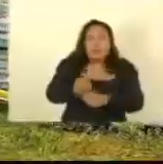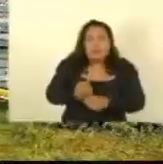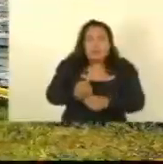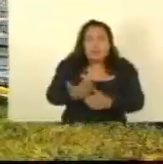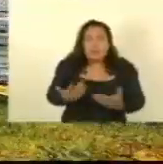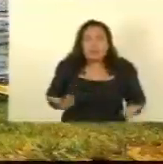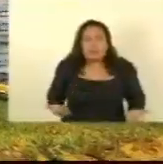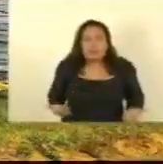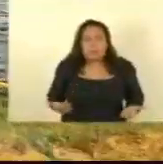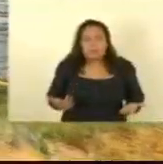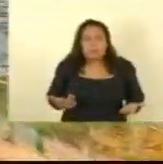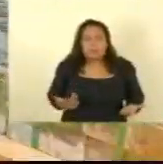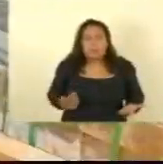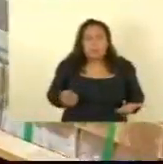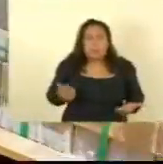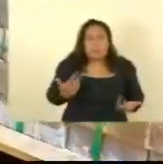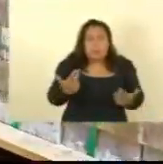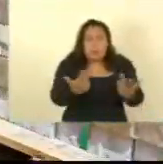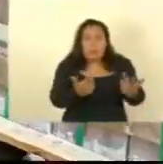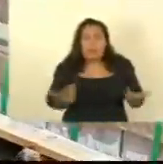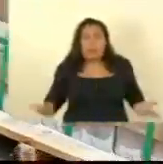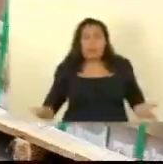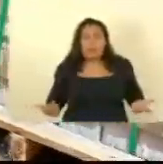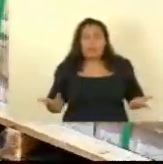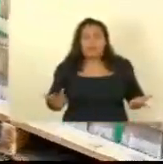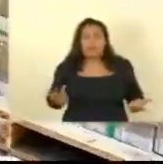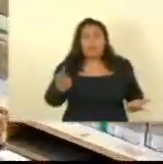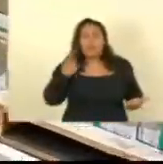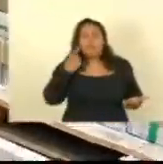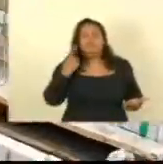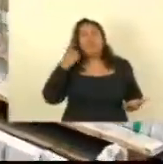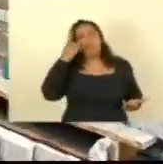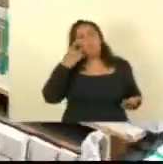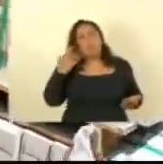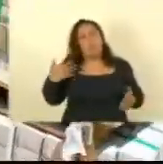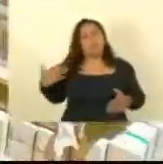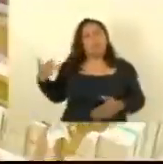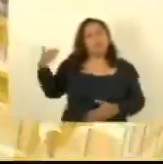quase um ano e meio aqui do mesmo jeito. No dia que o José Esmeraldo esteve aqui